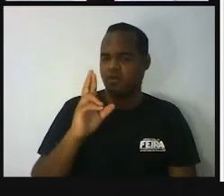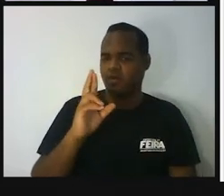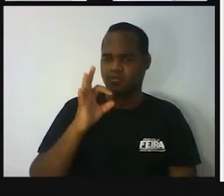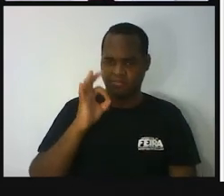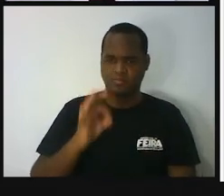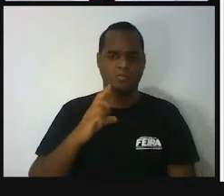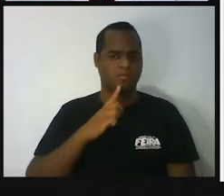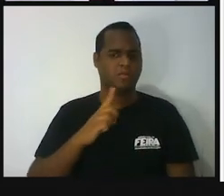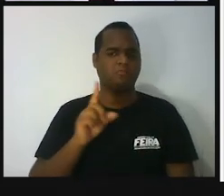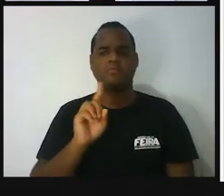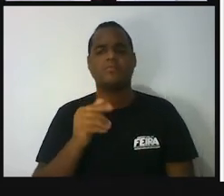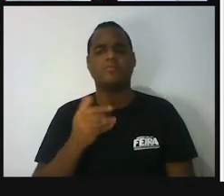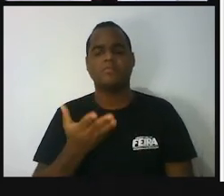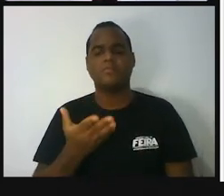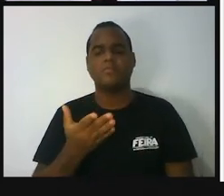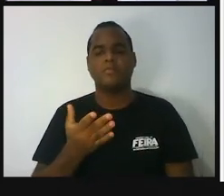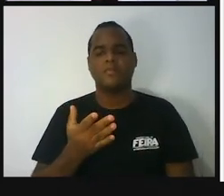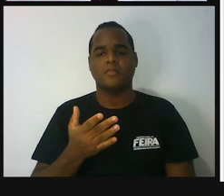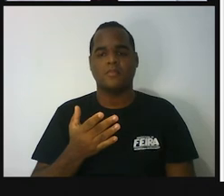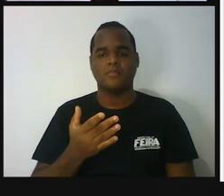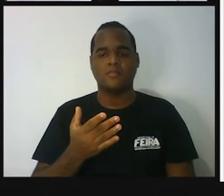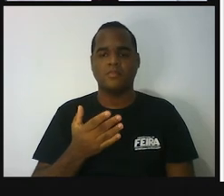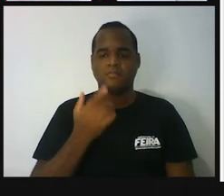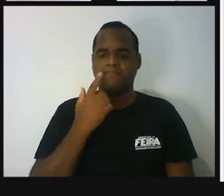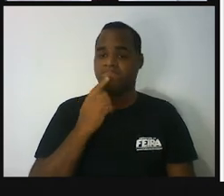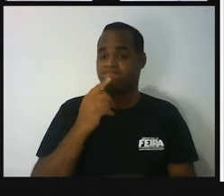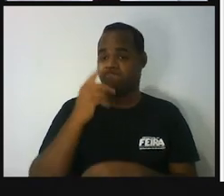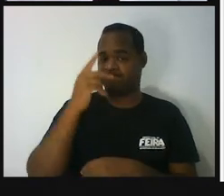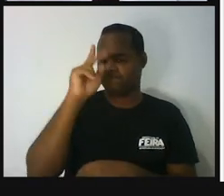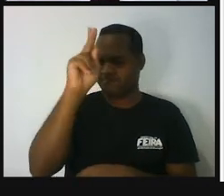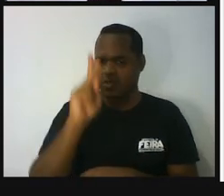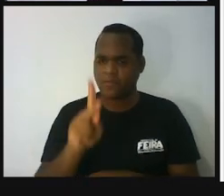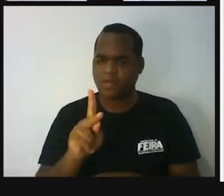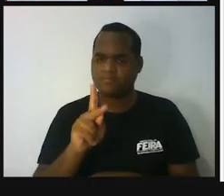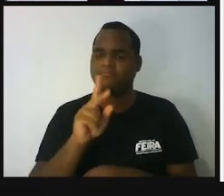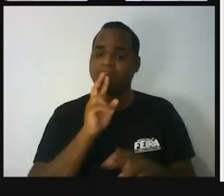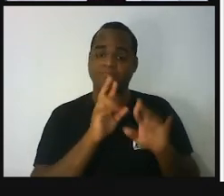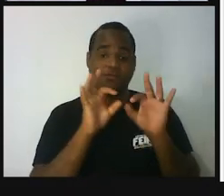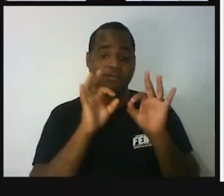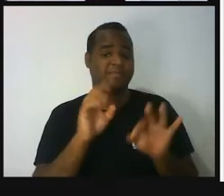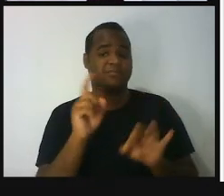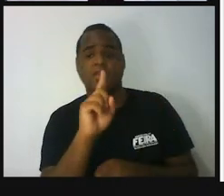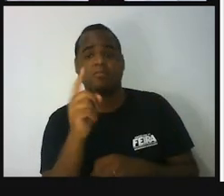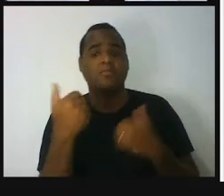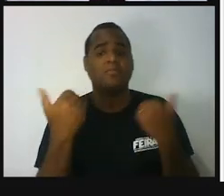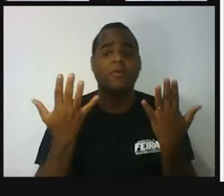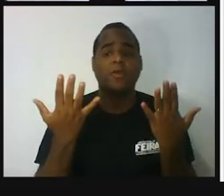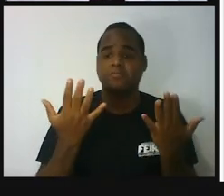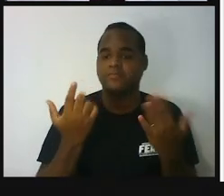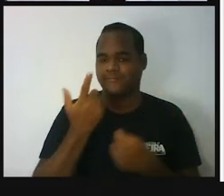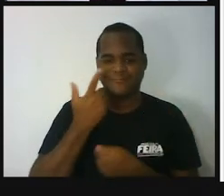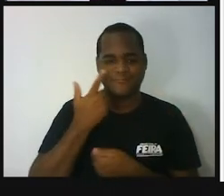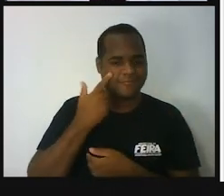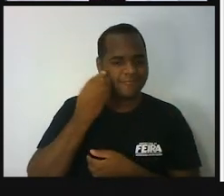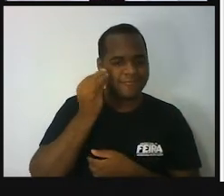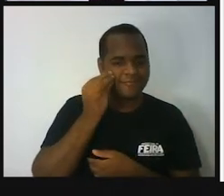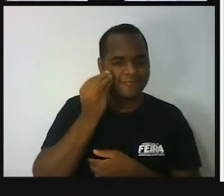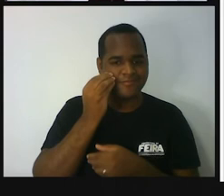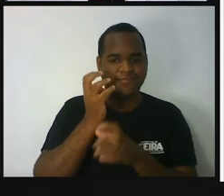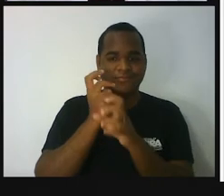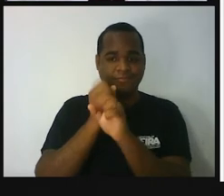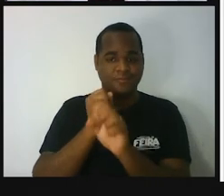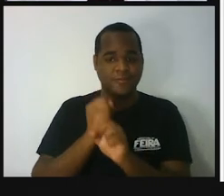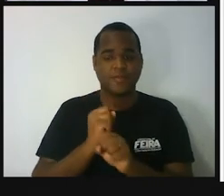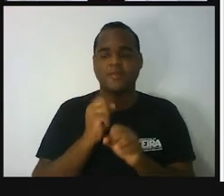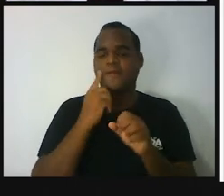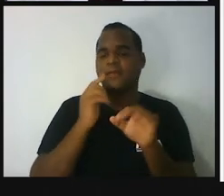aí? Dê uma resposta para você mesmo. É ou não é? É ou não é? Bora verificar. Vamos medir, professor. Meça